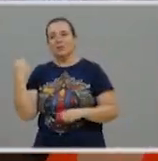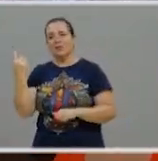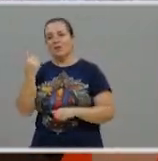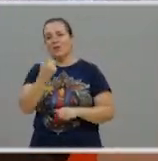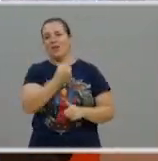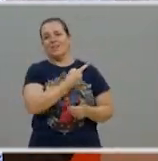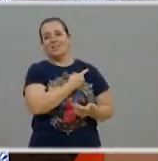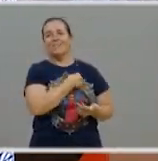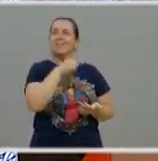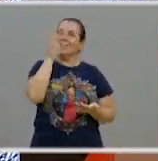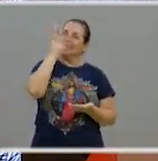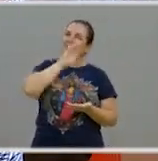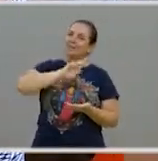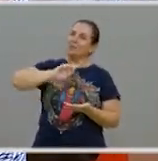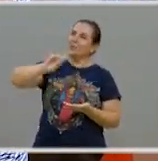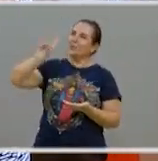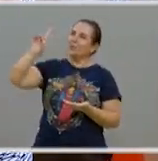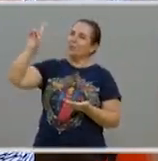Transfigurai-nos, ó